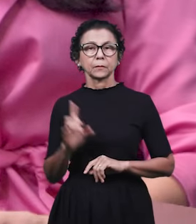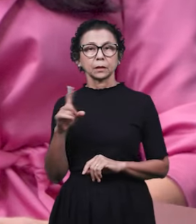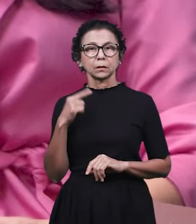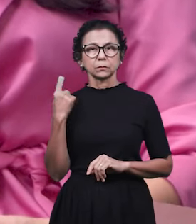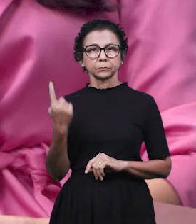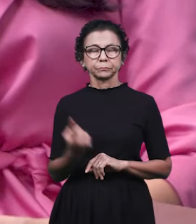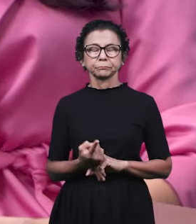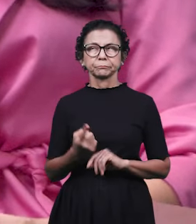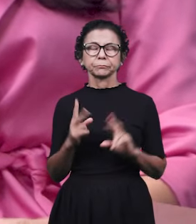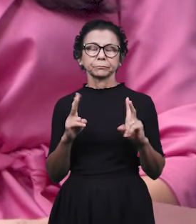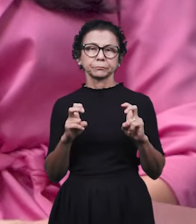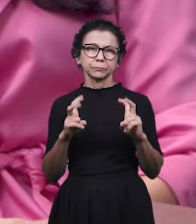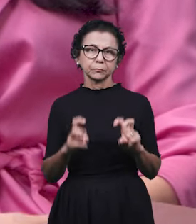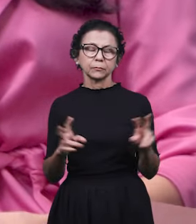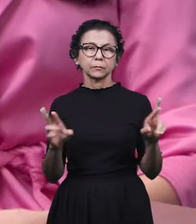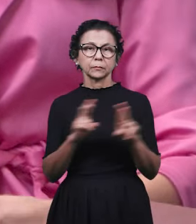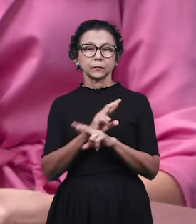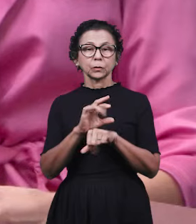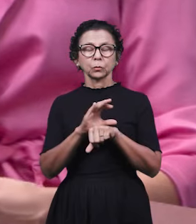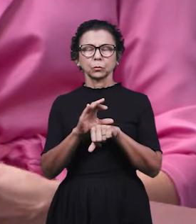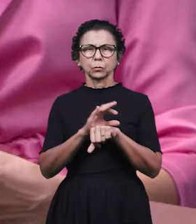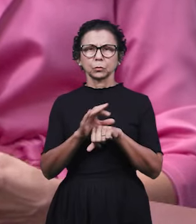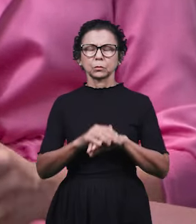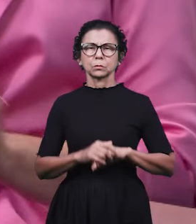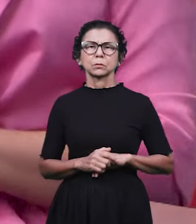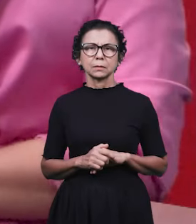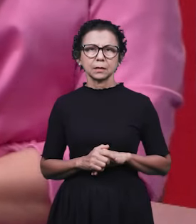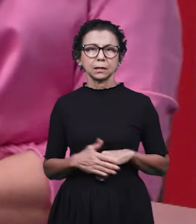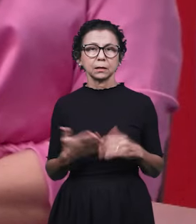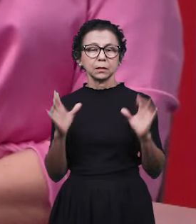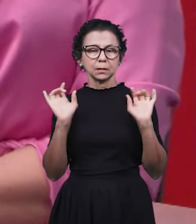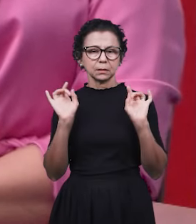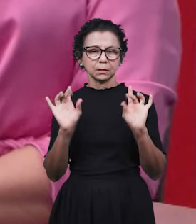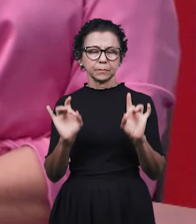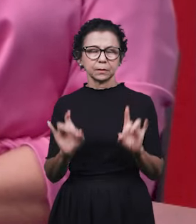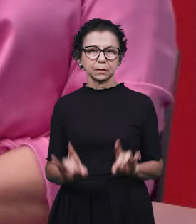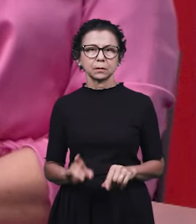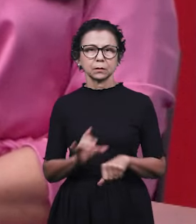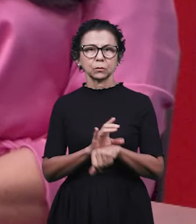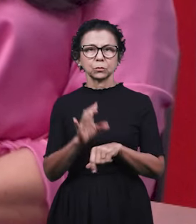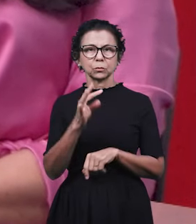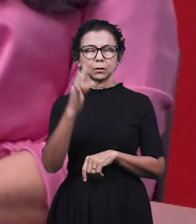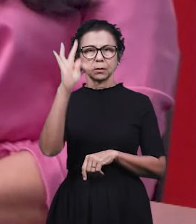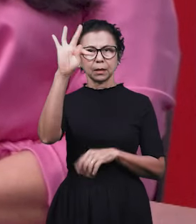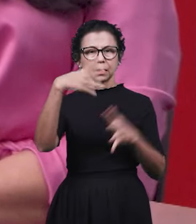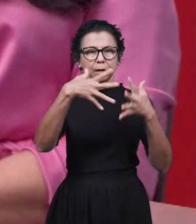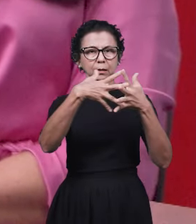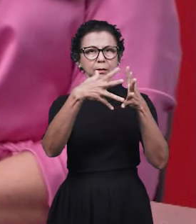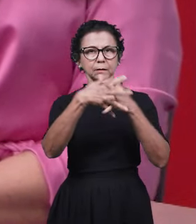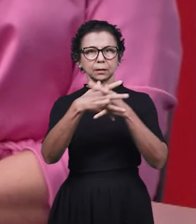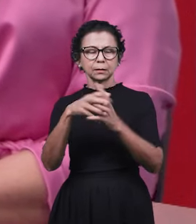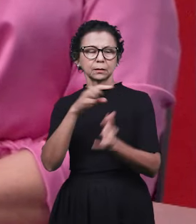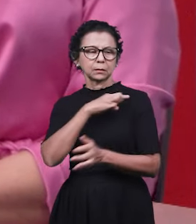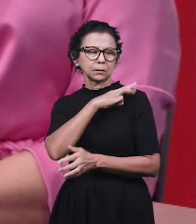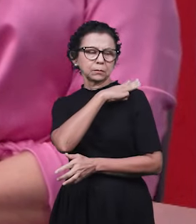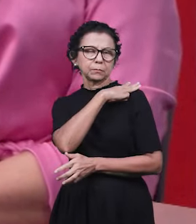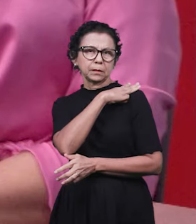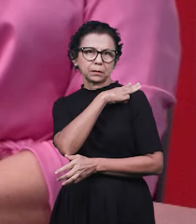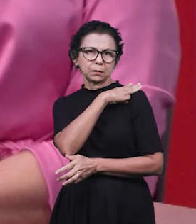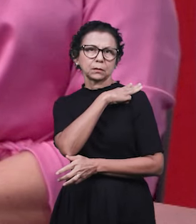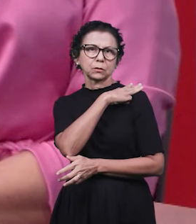conversando sobre os cursos, hoje especificamente os cursos técnicos integrados ao ensino médio, que